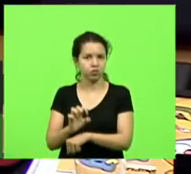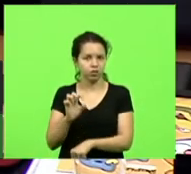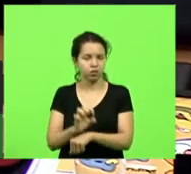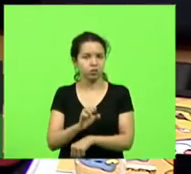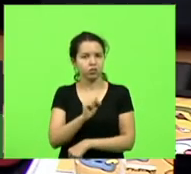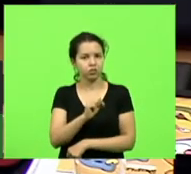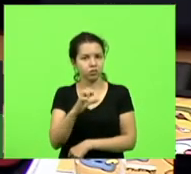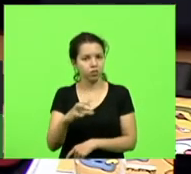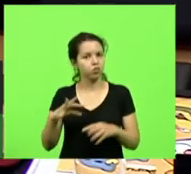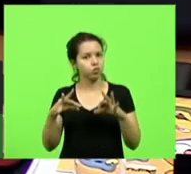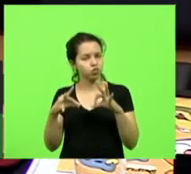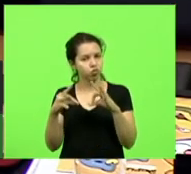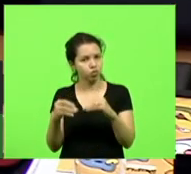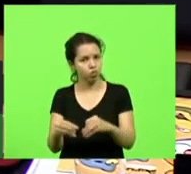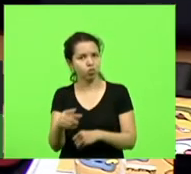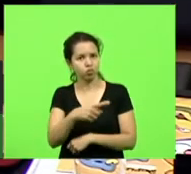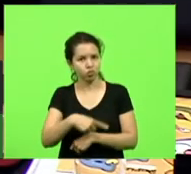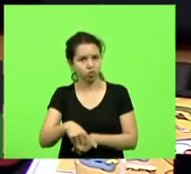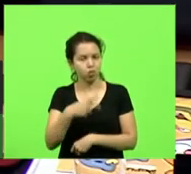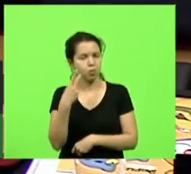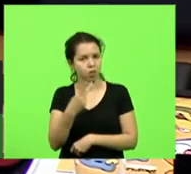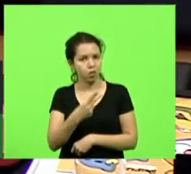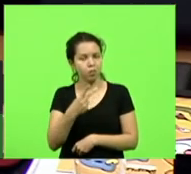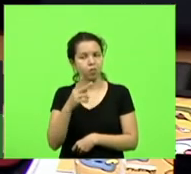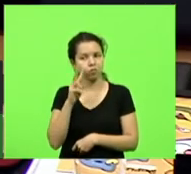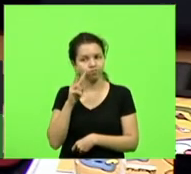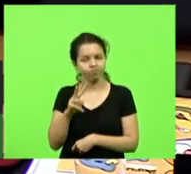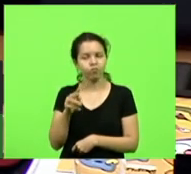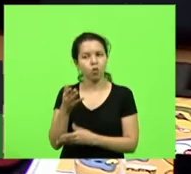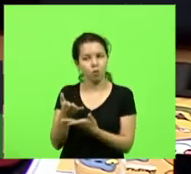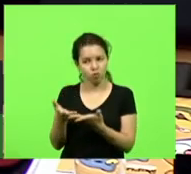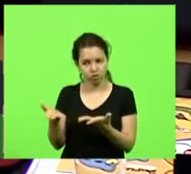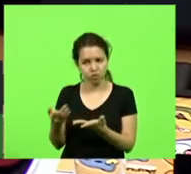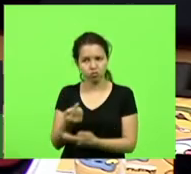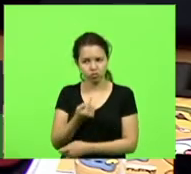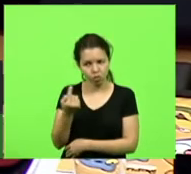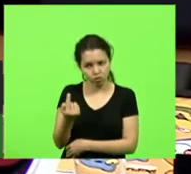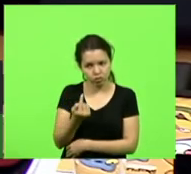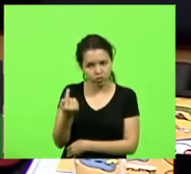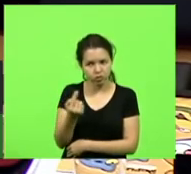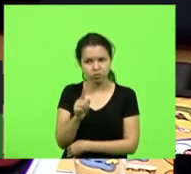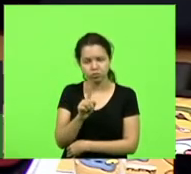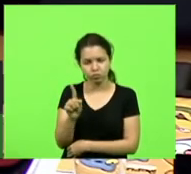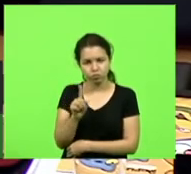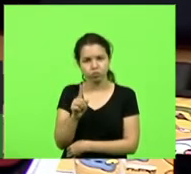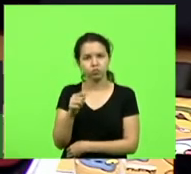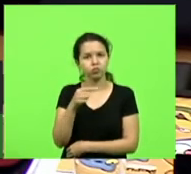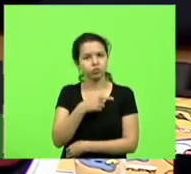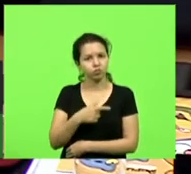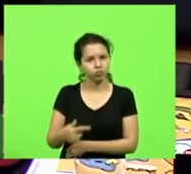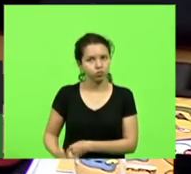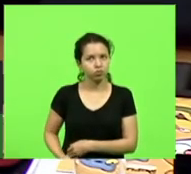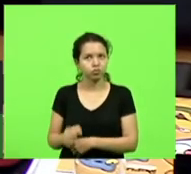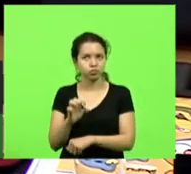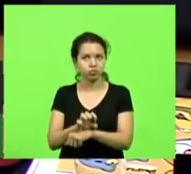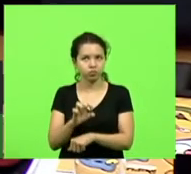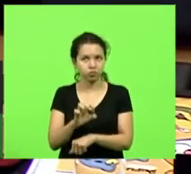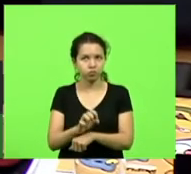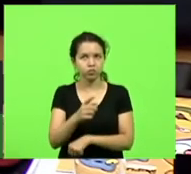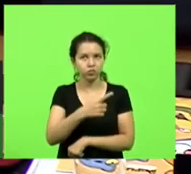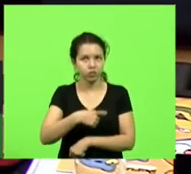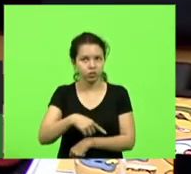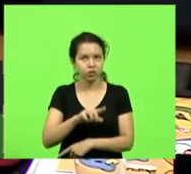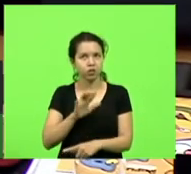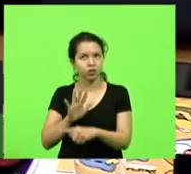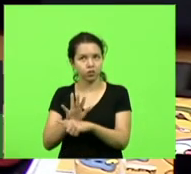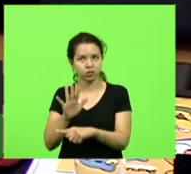e todos nós aqui parlamentares olhar e dizer: olha, você não está sozinho, pai. O governo do Estado, a Assembleia, nós estamos aqui para te